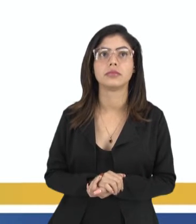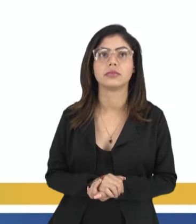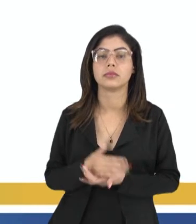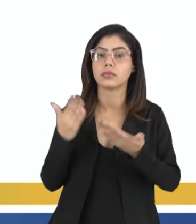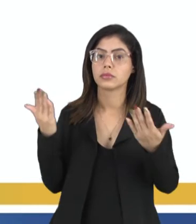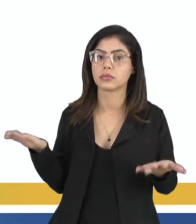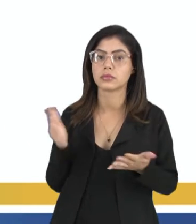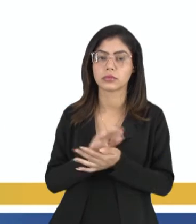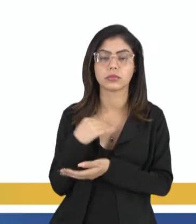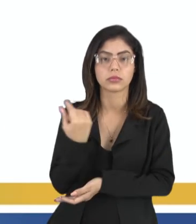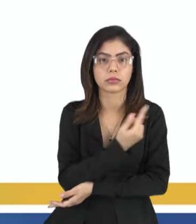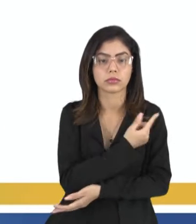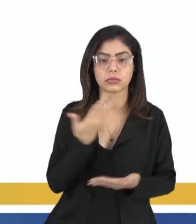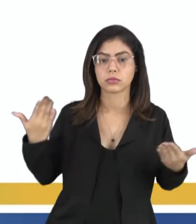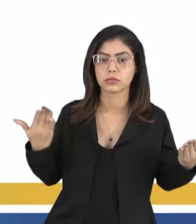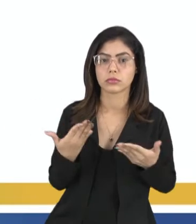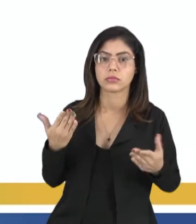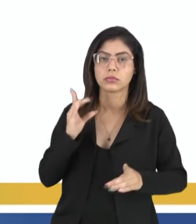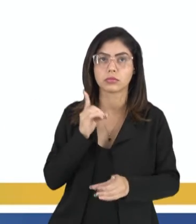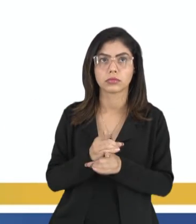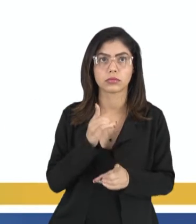Então, nós vamos agora